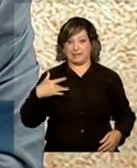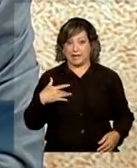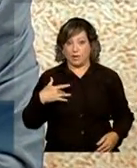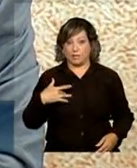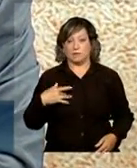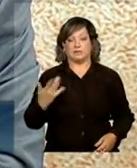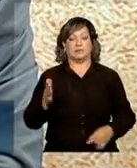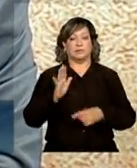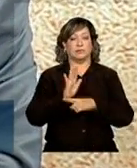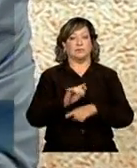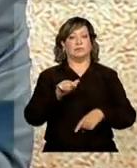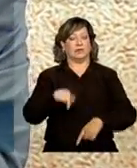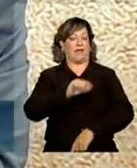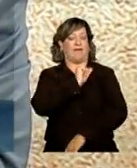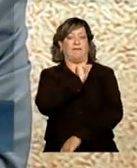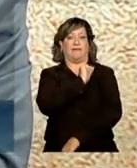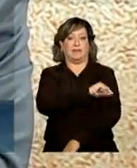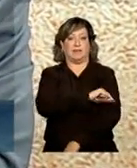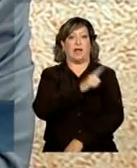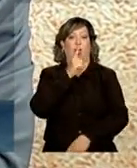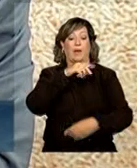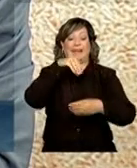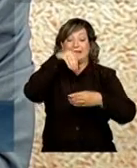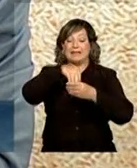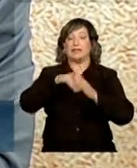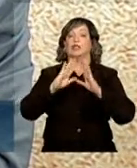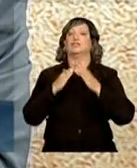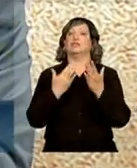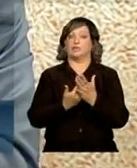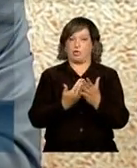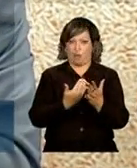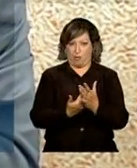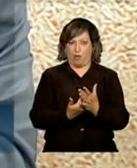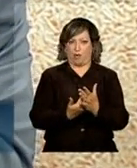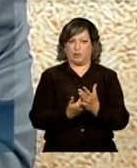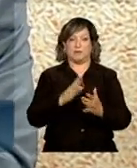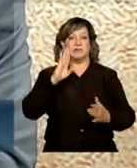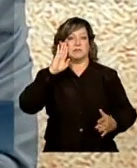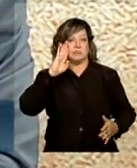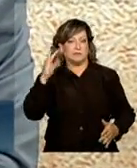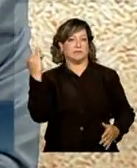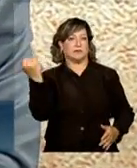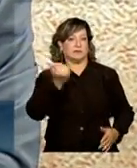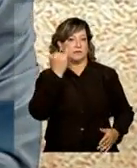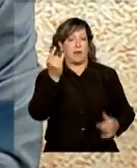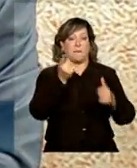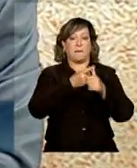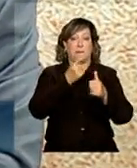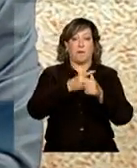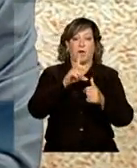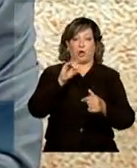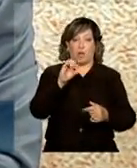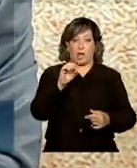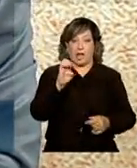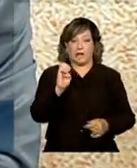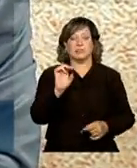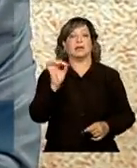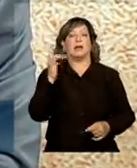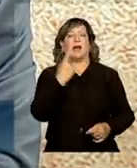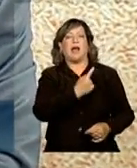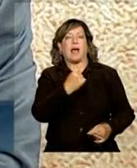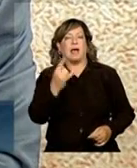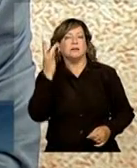para que a vacinação aconteça na escola né sobretudo a primeira dose e cada estratégia